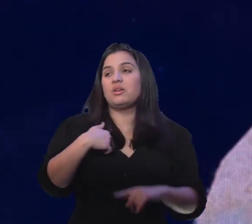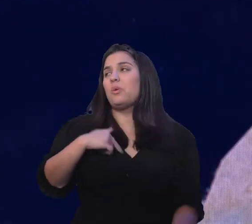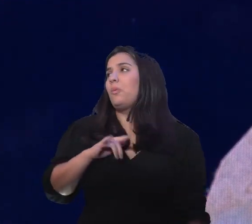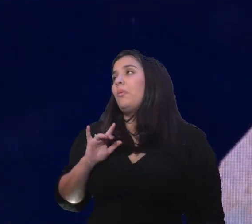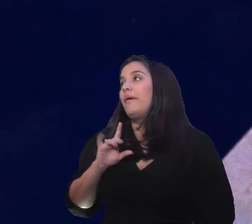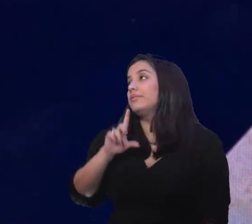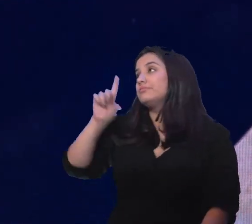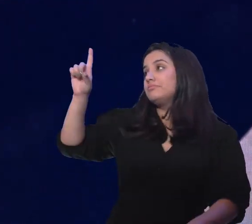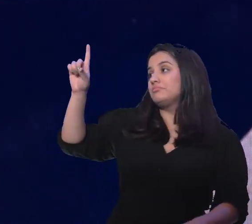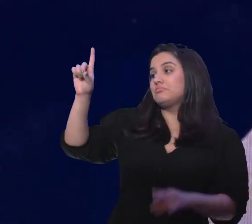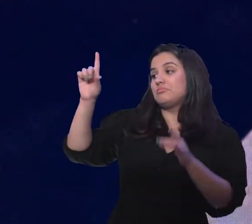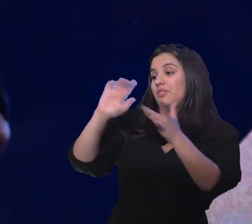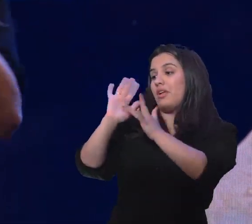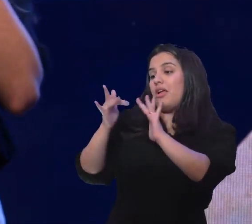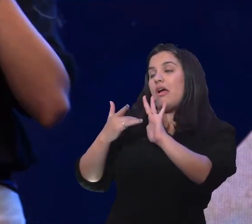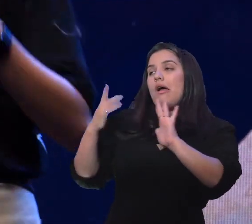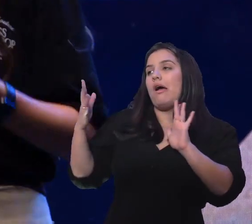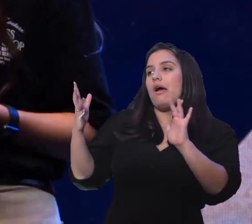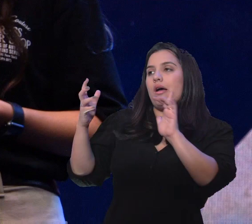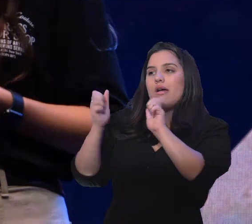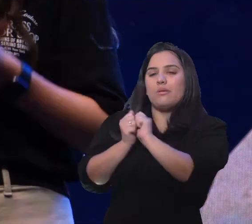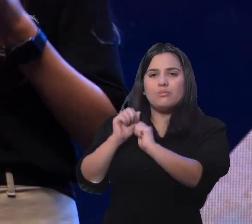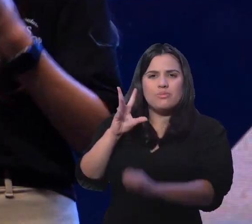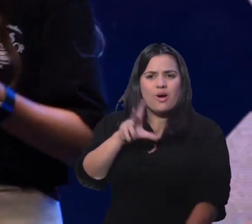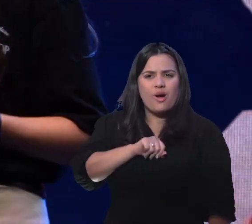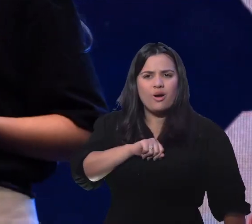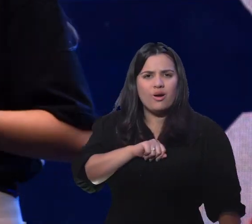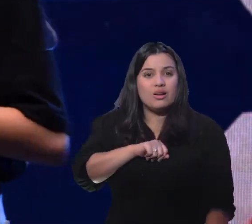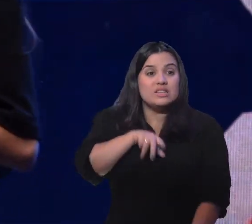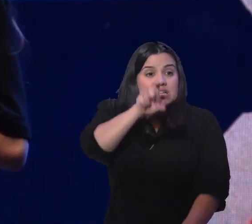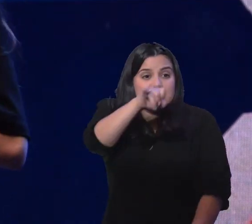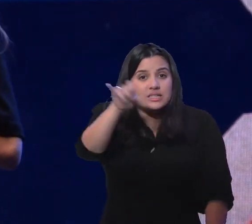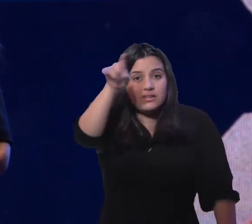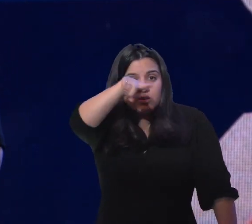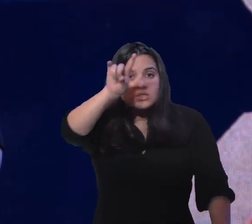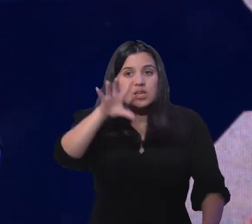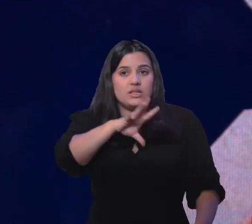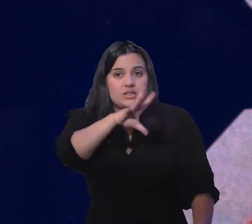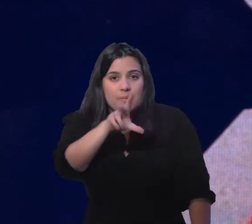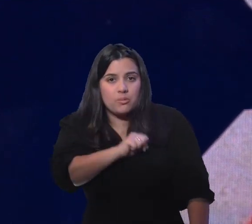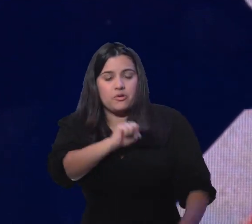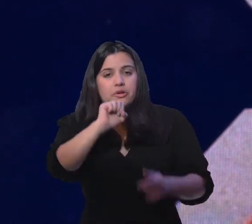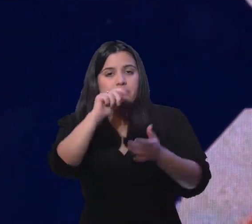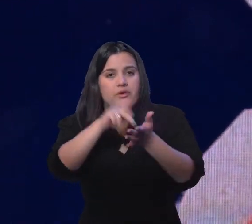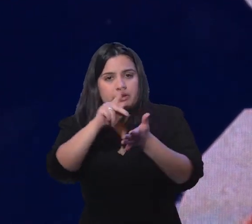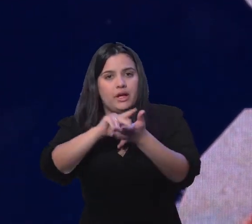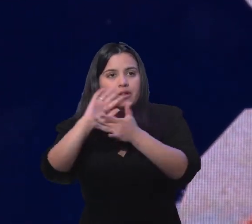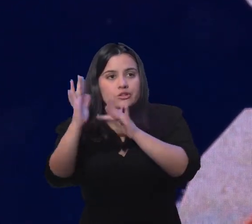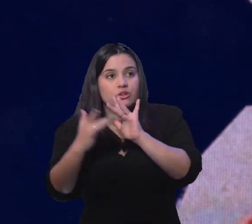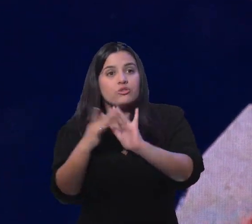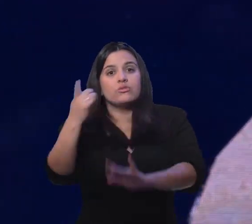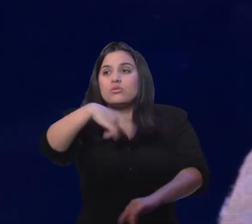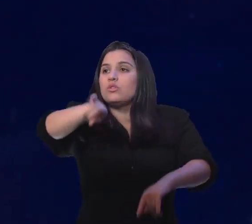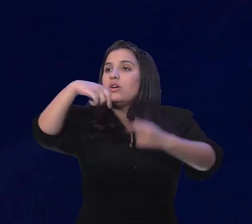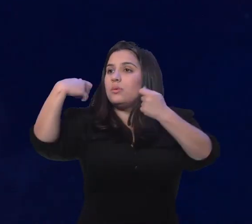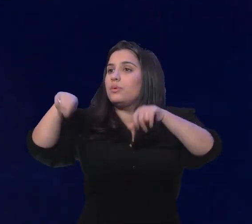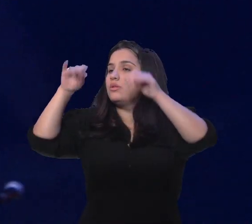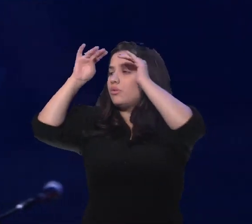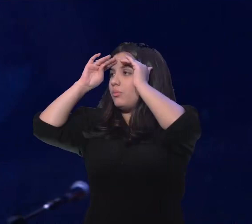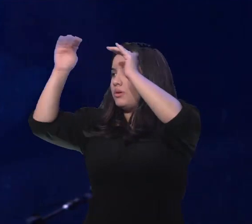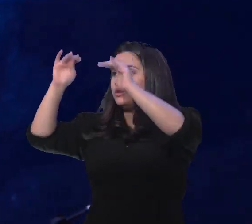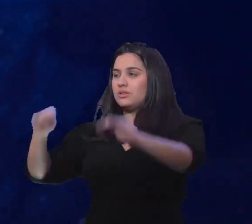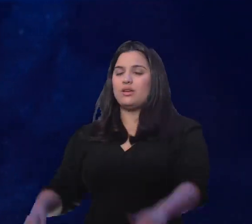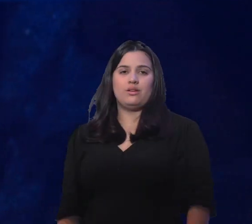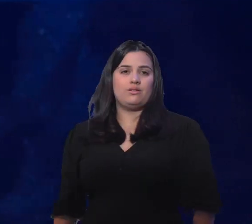Jesus. Se você ama Jesus, obedeça. Obedeça o que Ele está te dizendo para fazer. O mundo, tá? Ele sempre fala aqui no